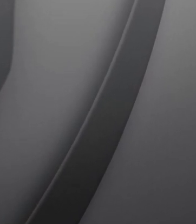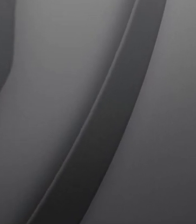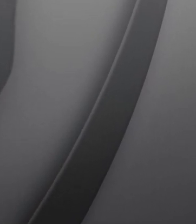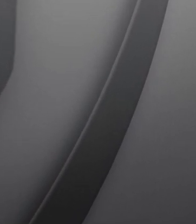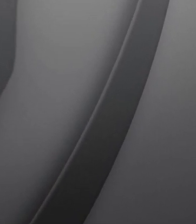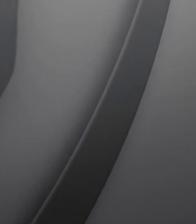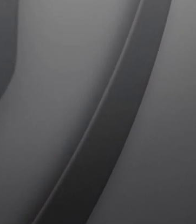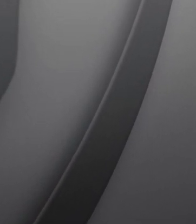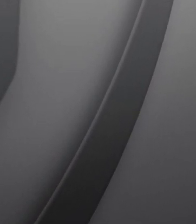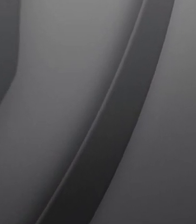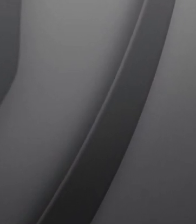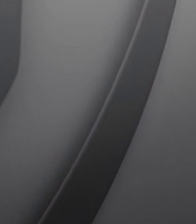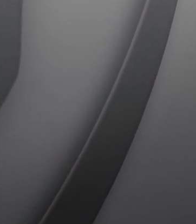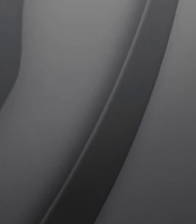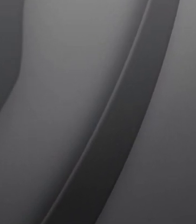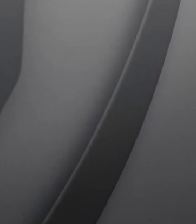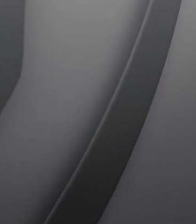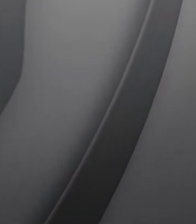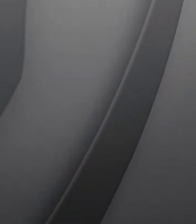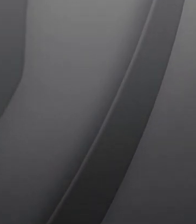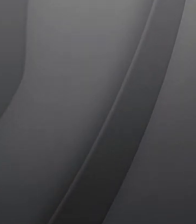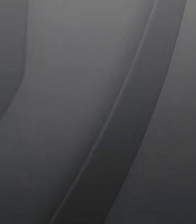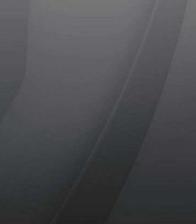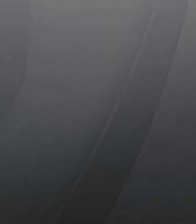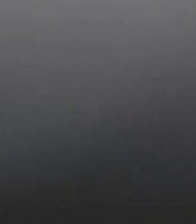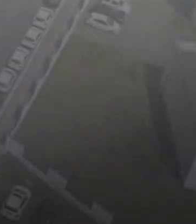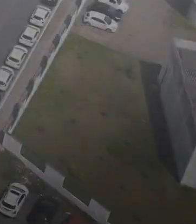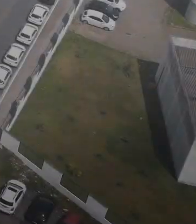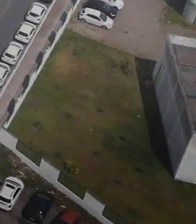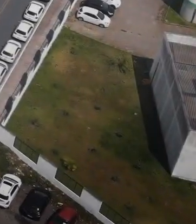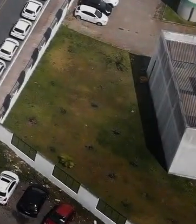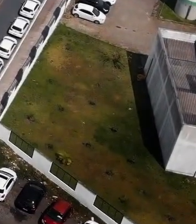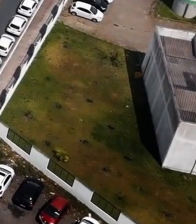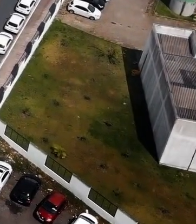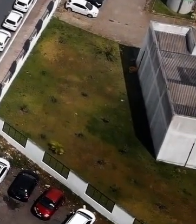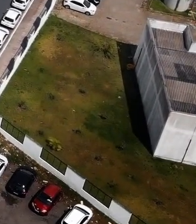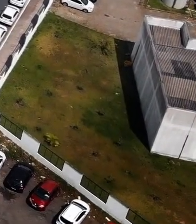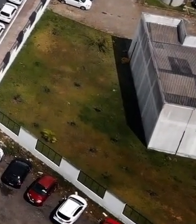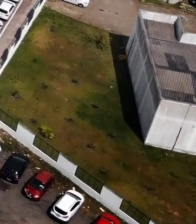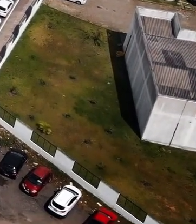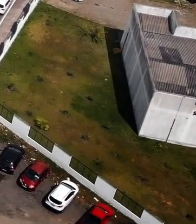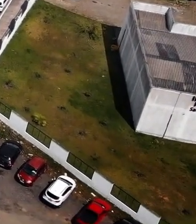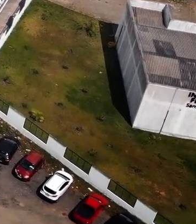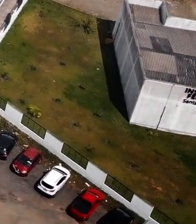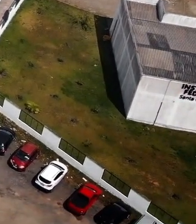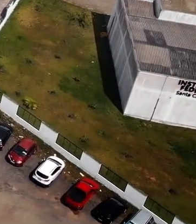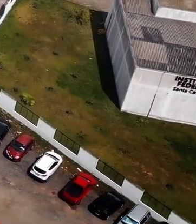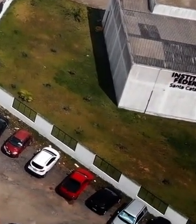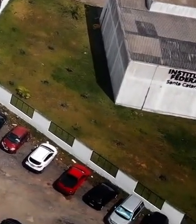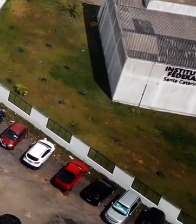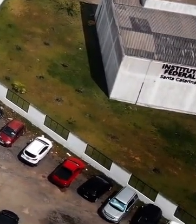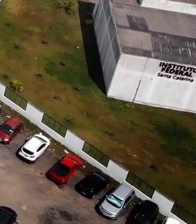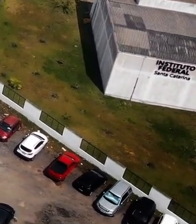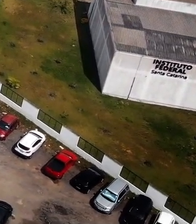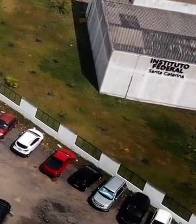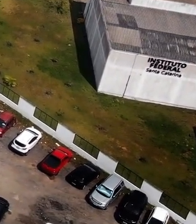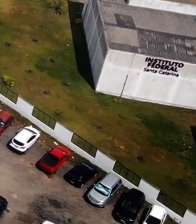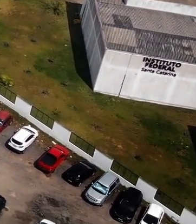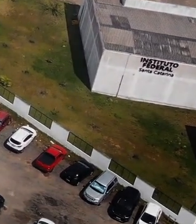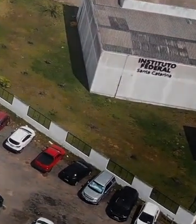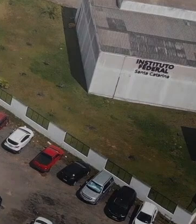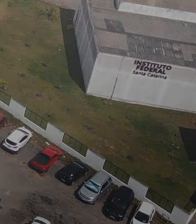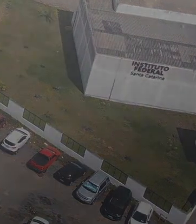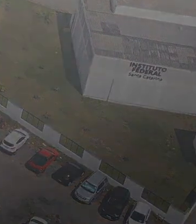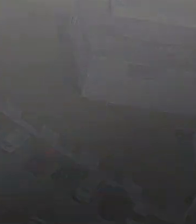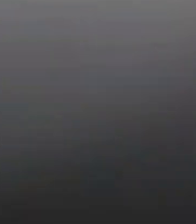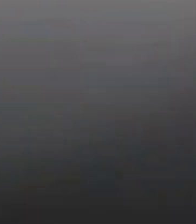Instagram. E também no X. Acompanhe todo o conteúdo do Poder Legislativo nas redes